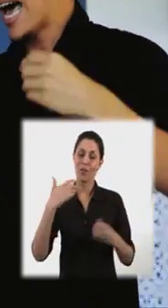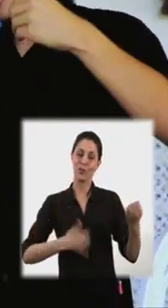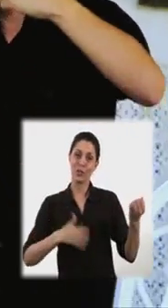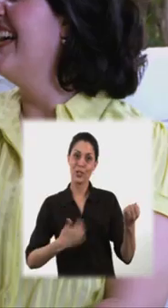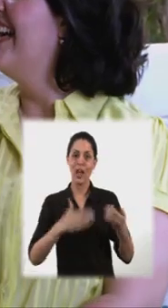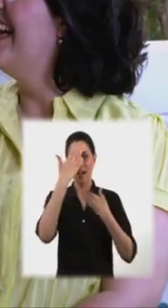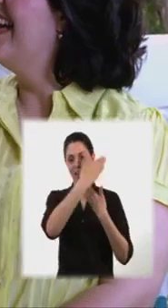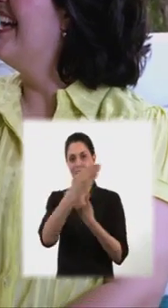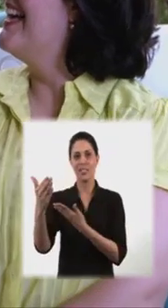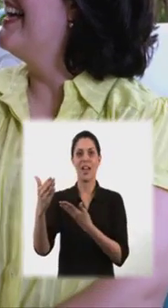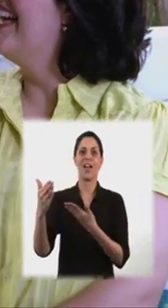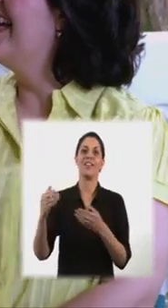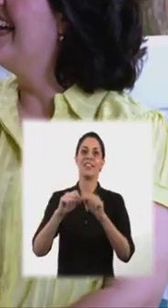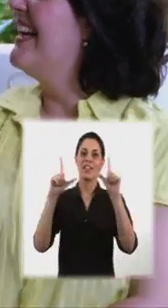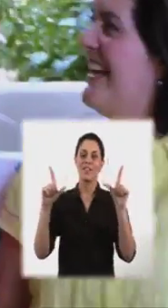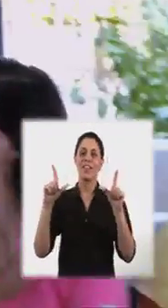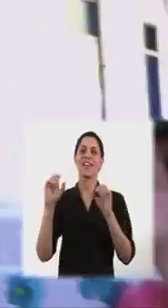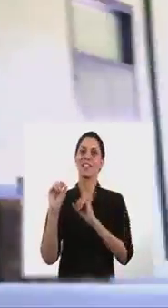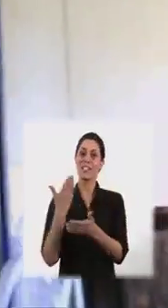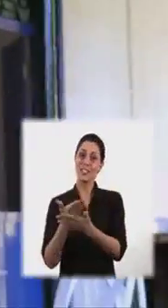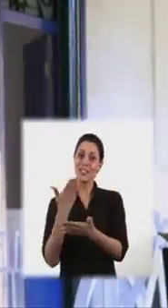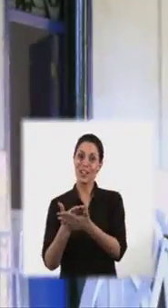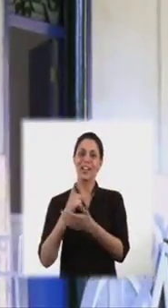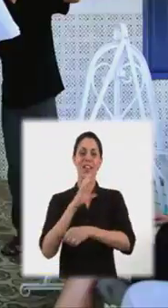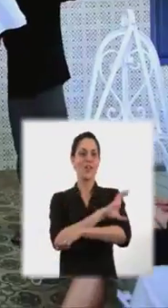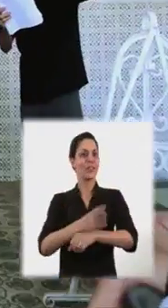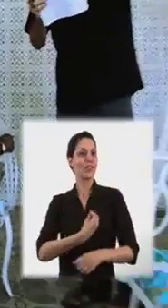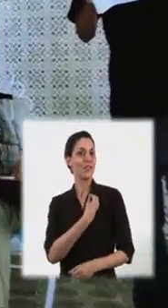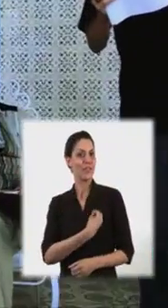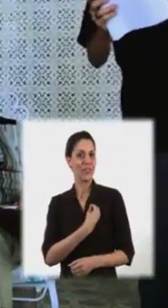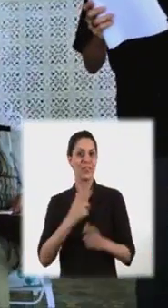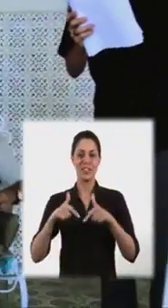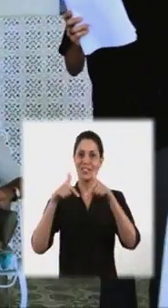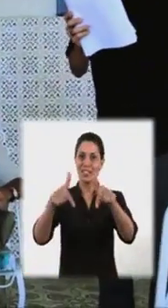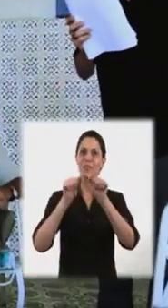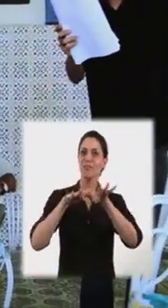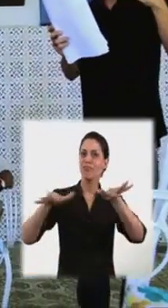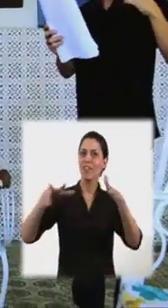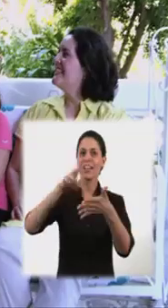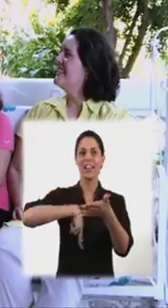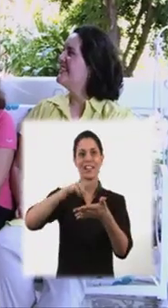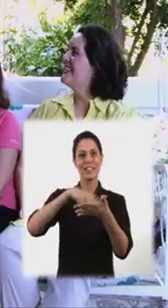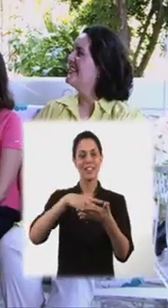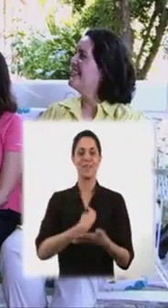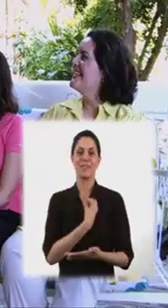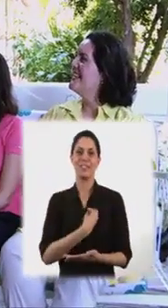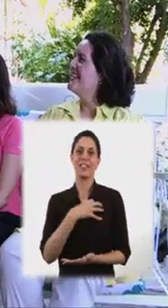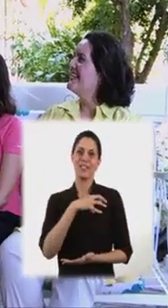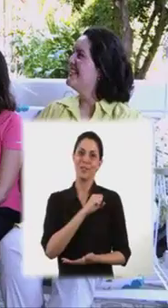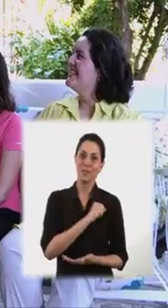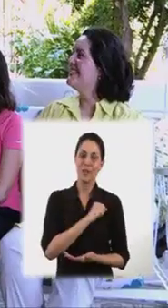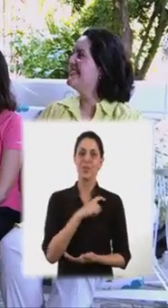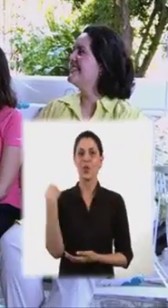viola, agradecendo ao programa da nossa TV Escola, que faz a cultura viva com essa iniciativa de expandir a leitura, presenteando com